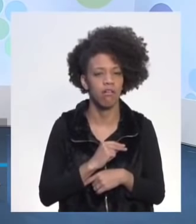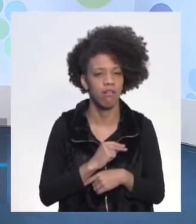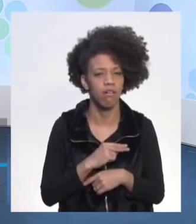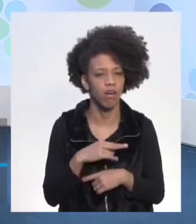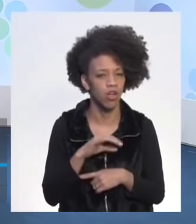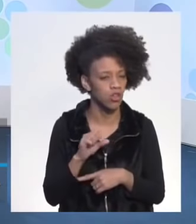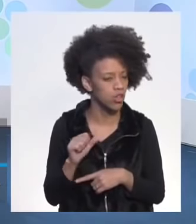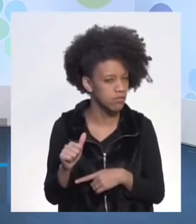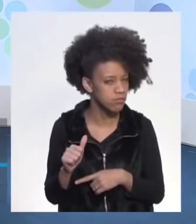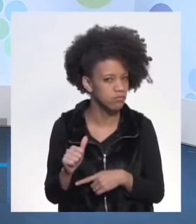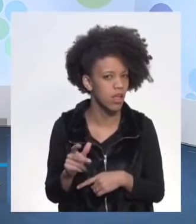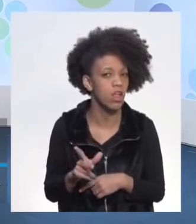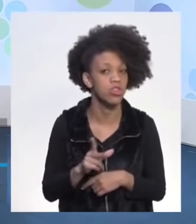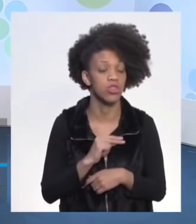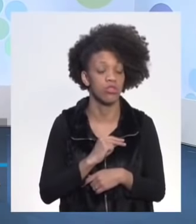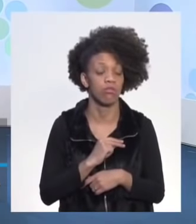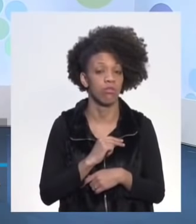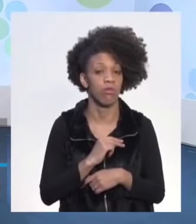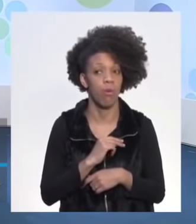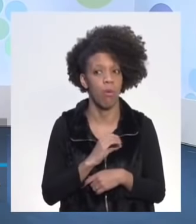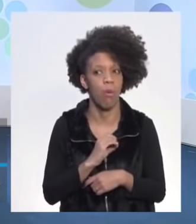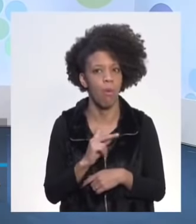porque é o nossa casa, significa opa.